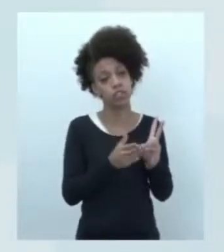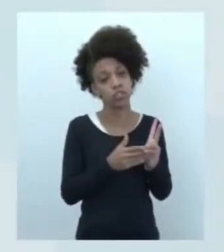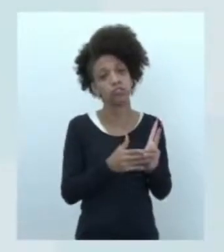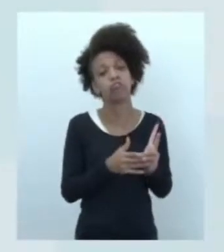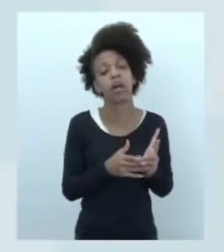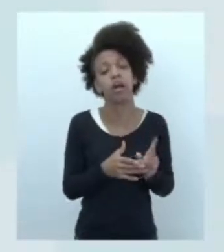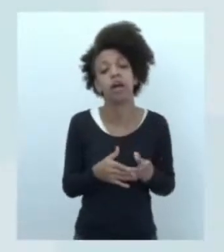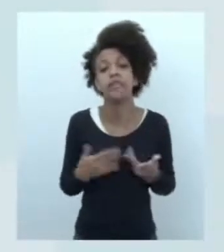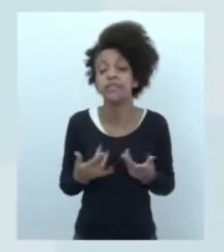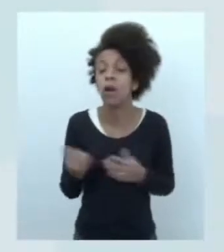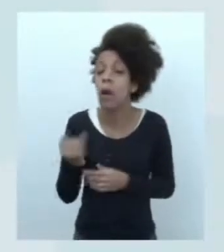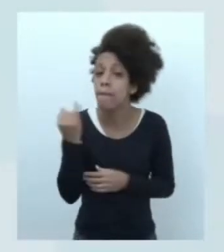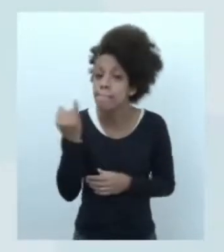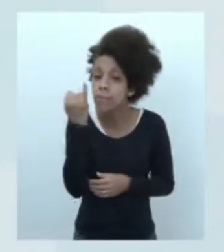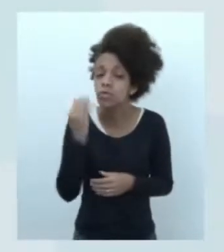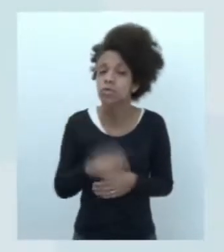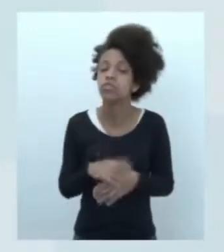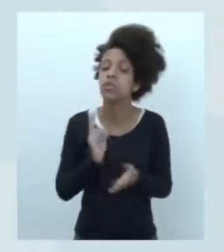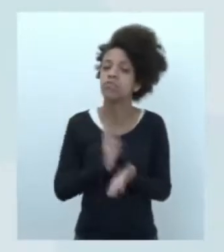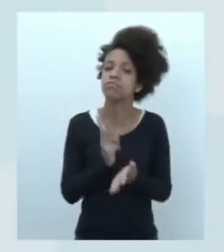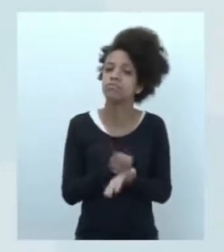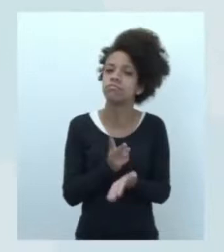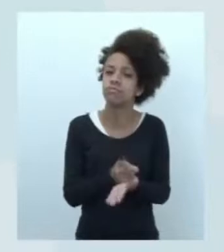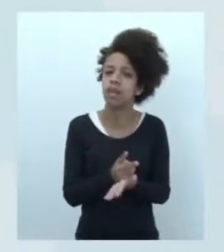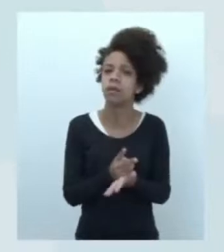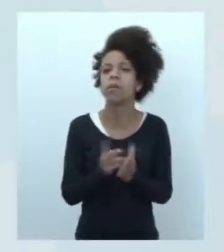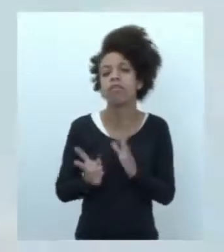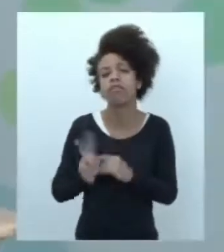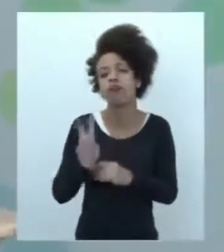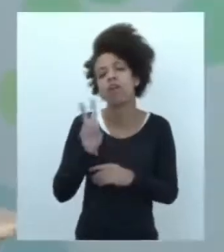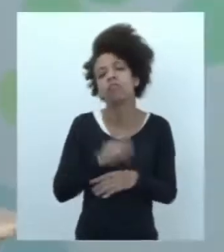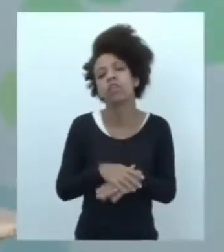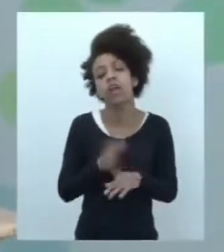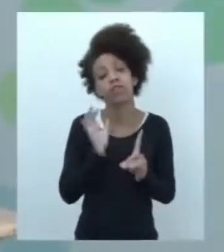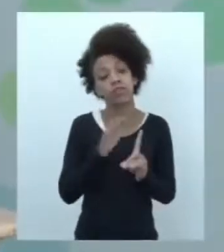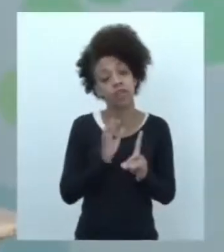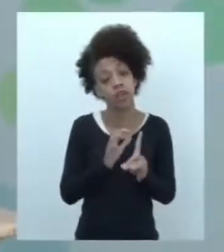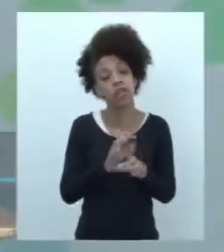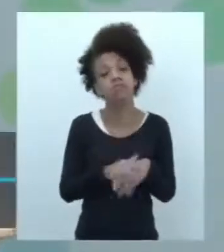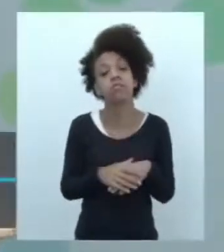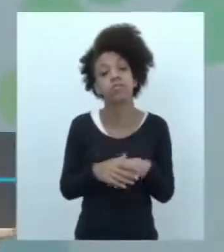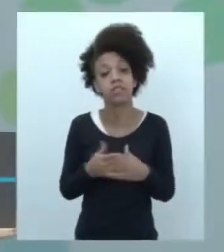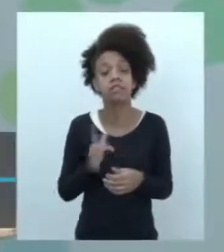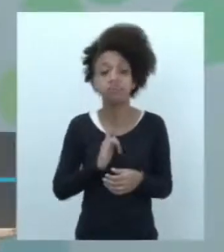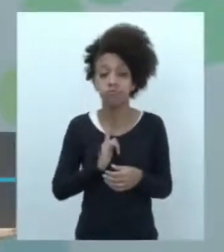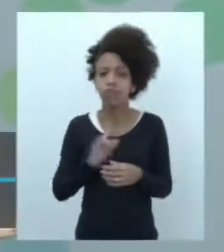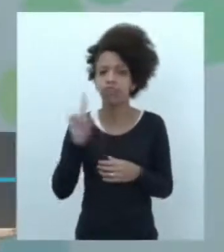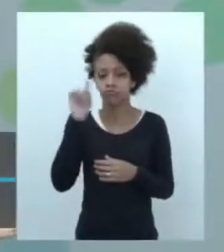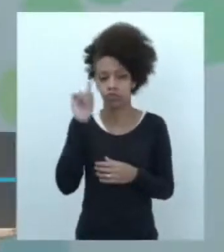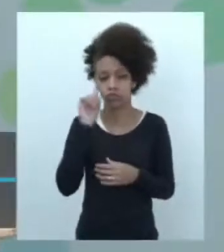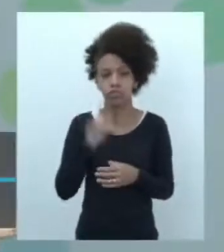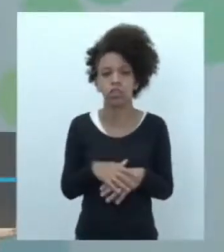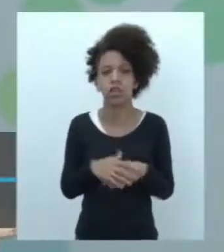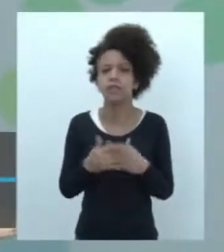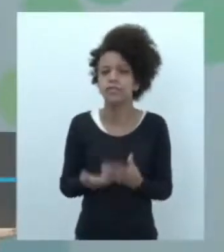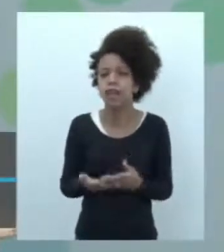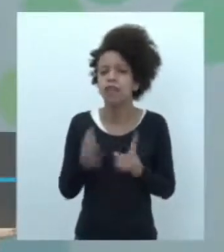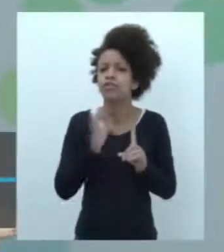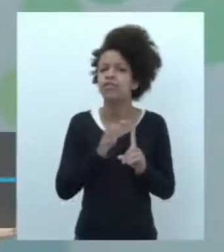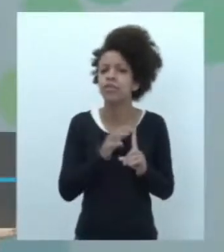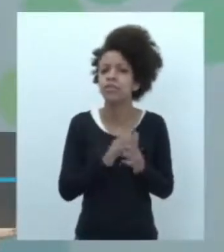dialeto, né? Então, é muito importante a gente sempre valorizar essas influências que nós temos no nosso cotidiano, que são